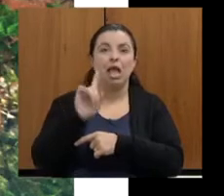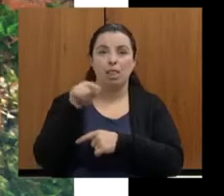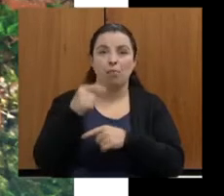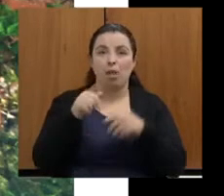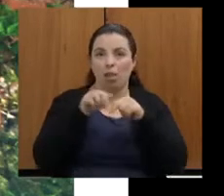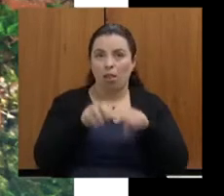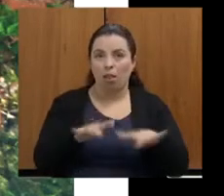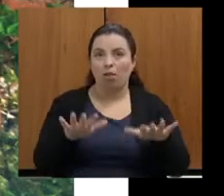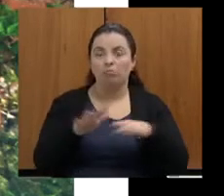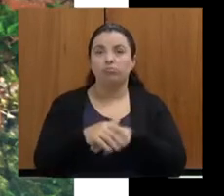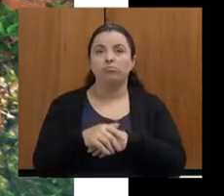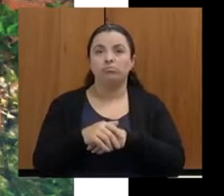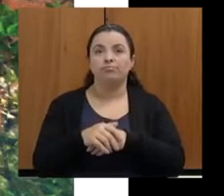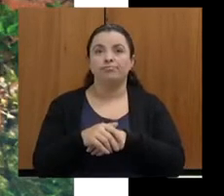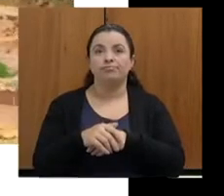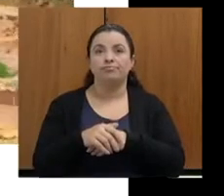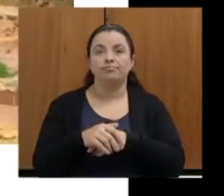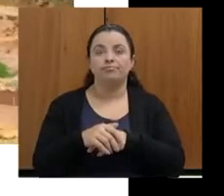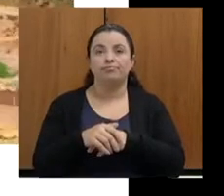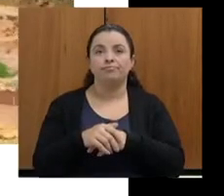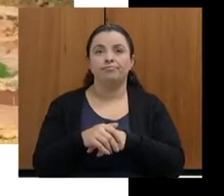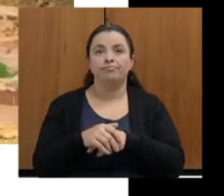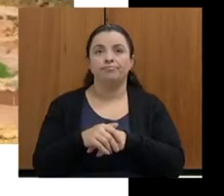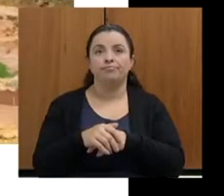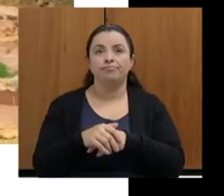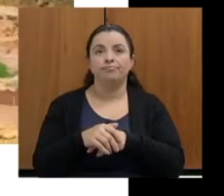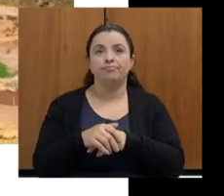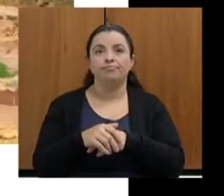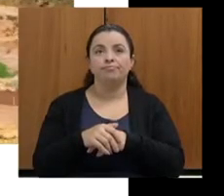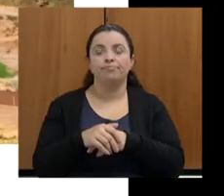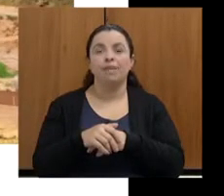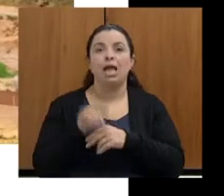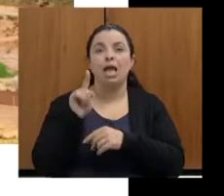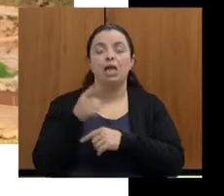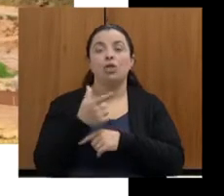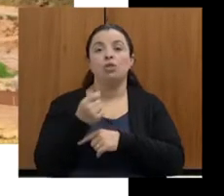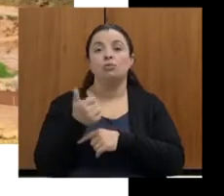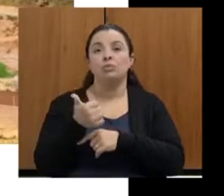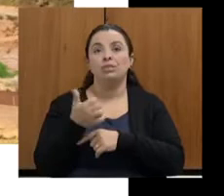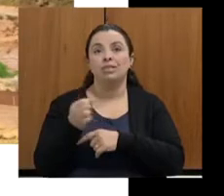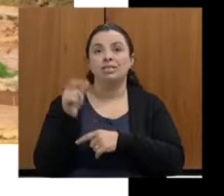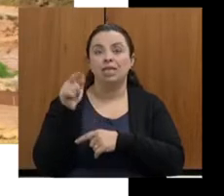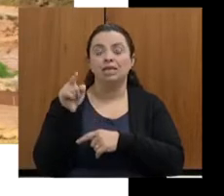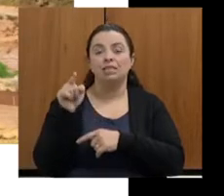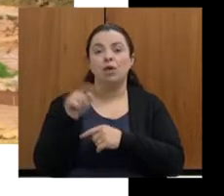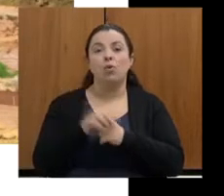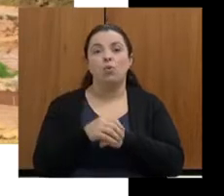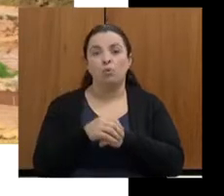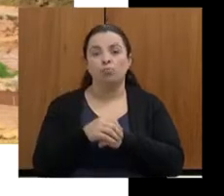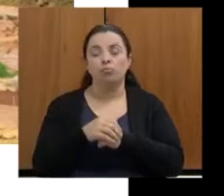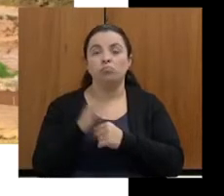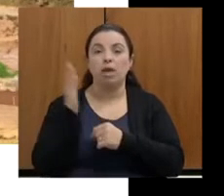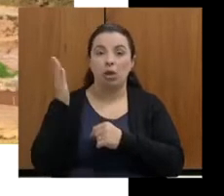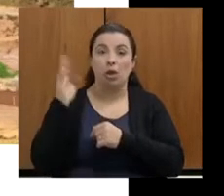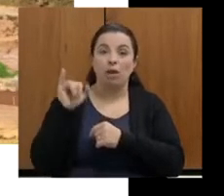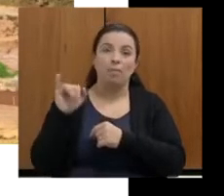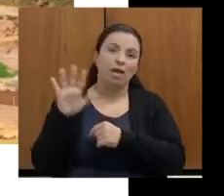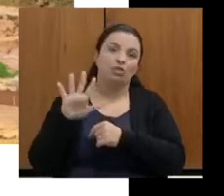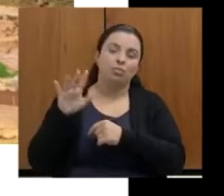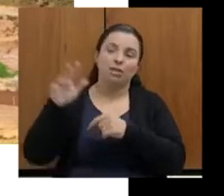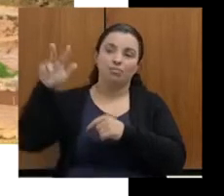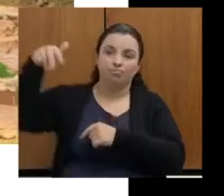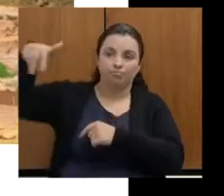Gesteira velho pode passar e aí é em 2016 é uma imagem mais